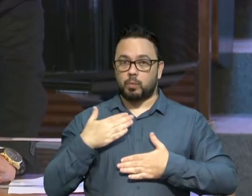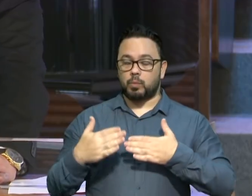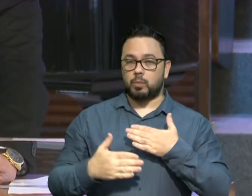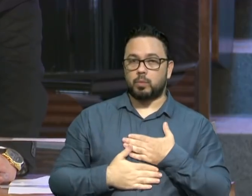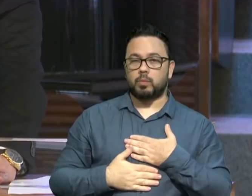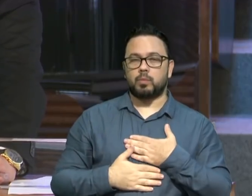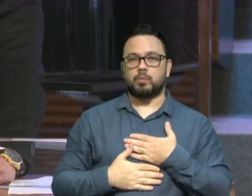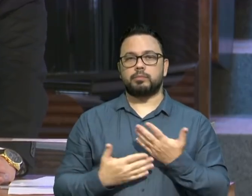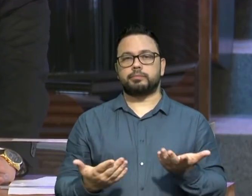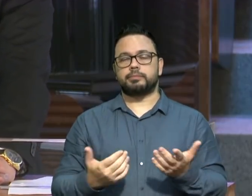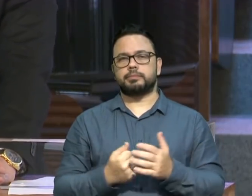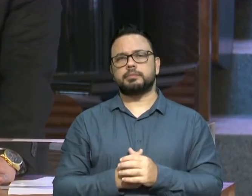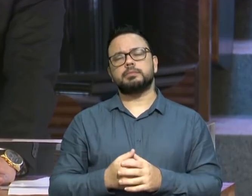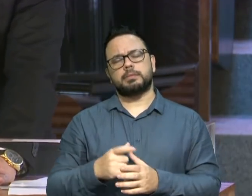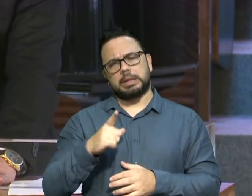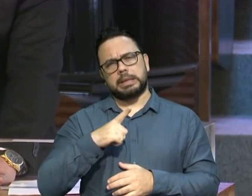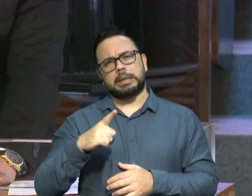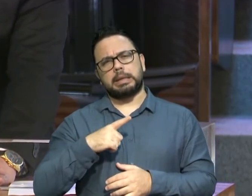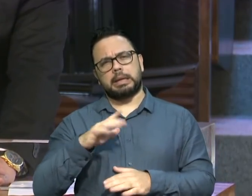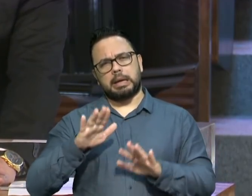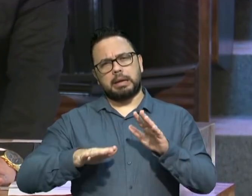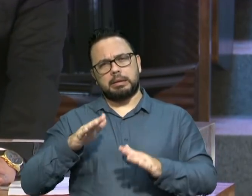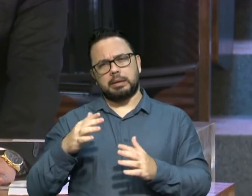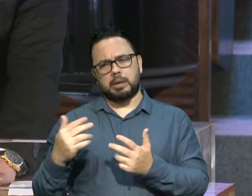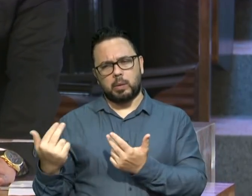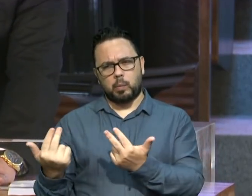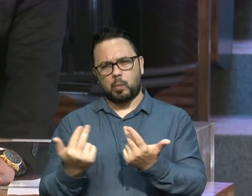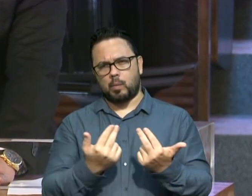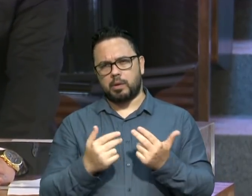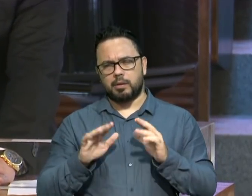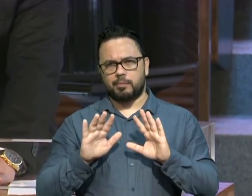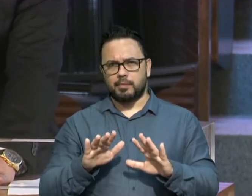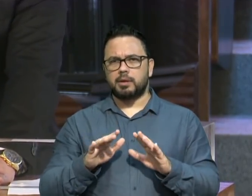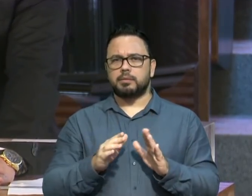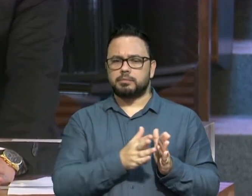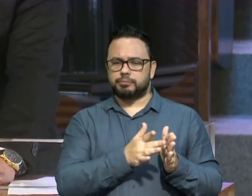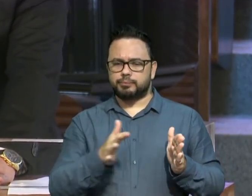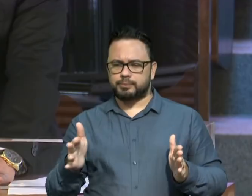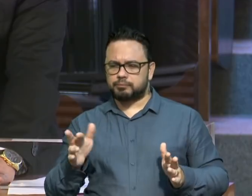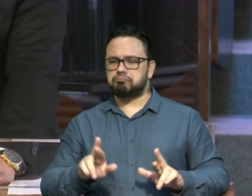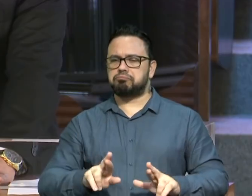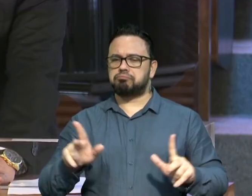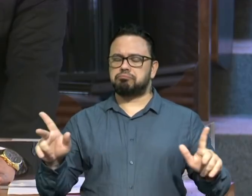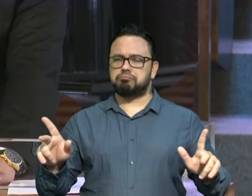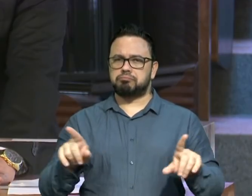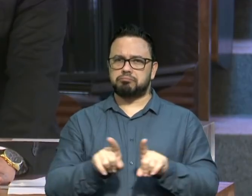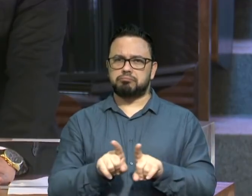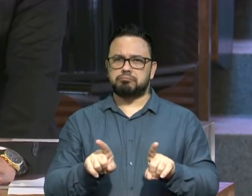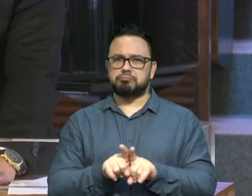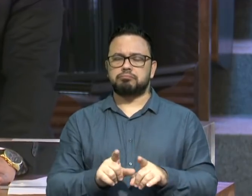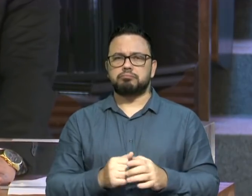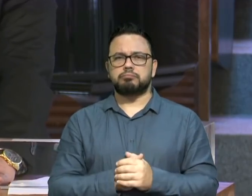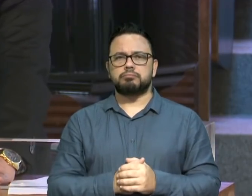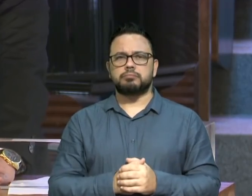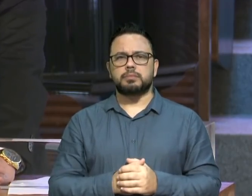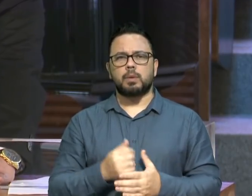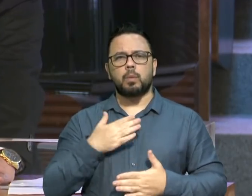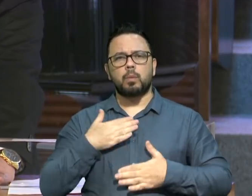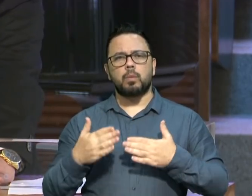é claro que haverá semelhanças É mas no mesmo tempo diferenças o novo corpo não é composto